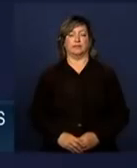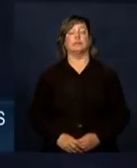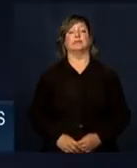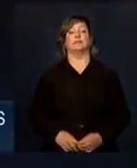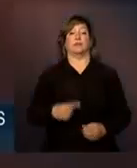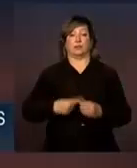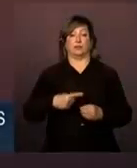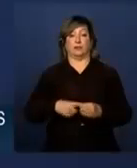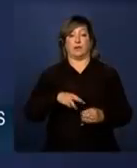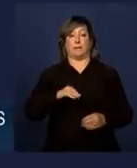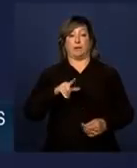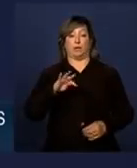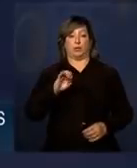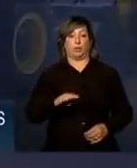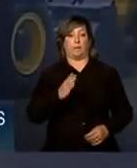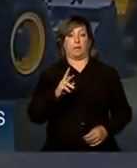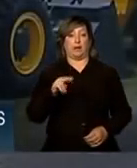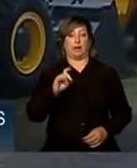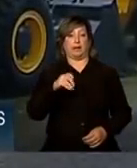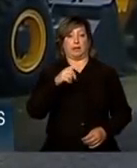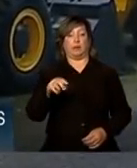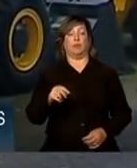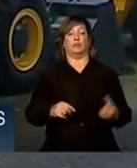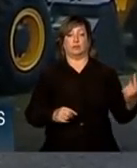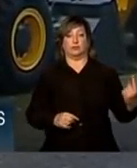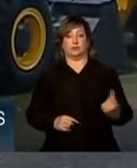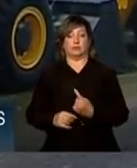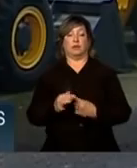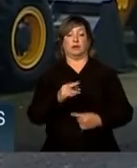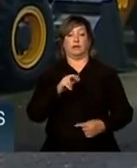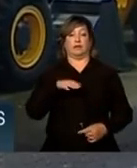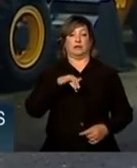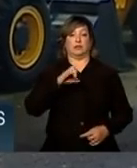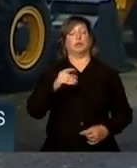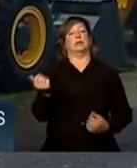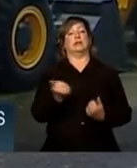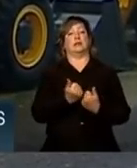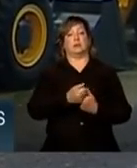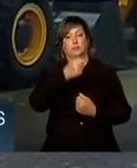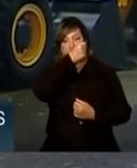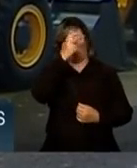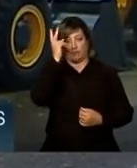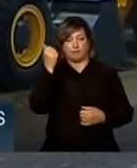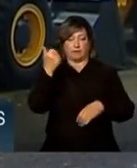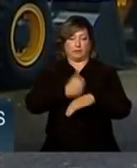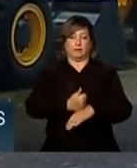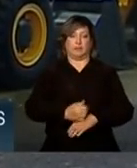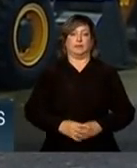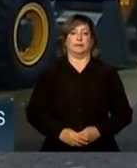Milton Brandão, Francisco Evangelista Rezende, assessor da prefeita;